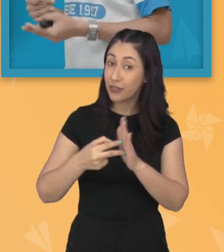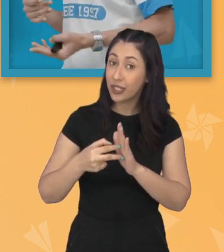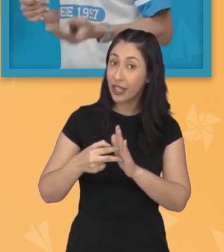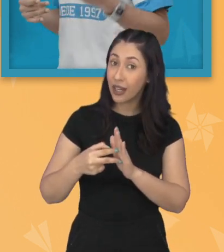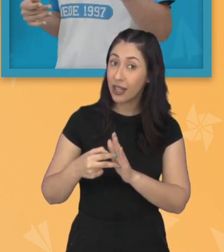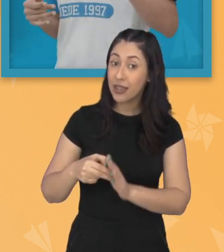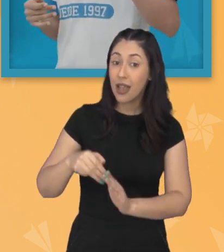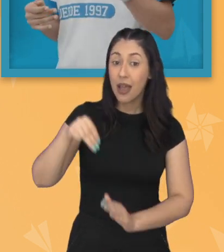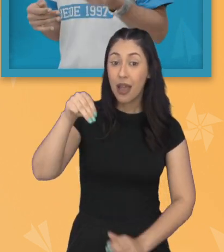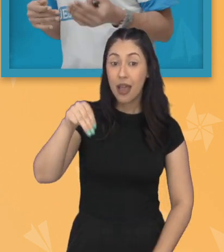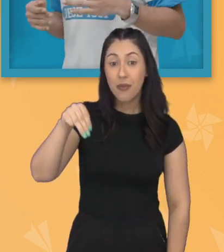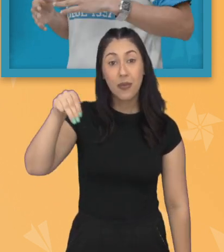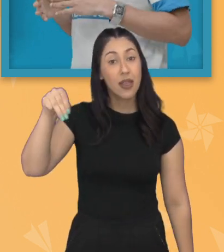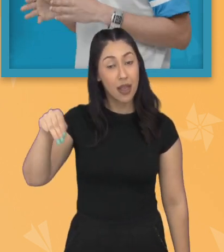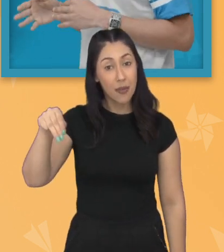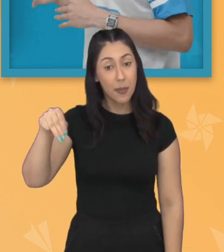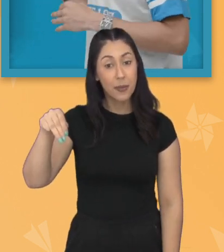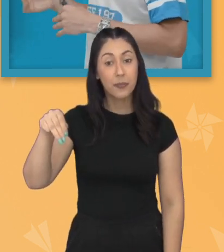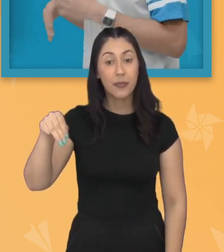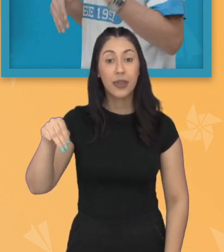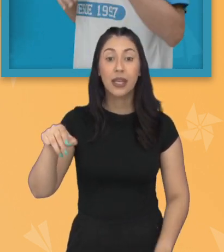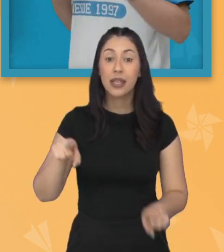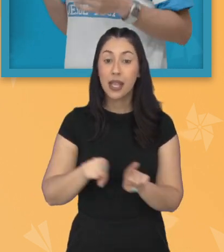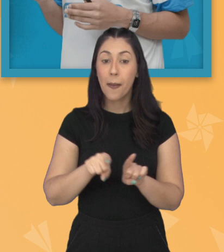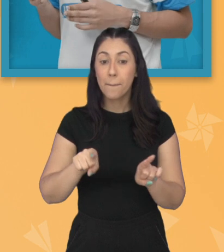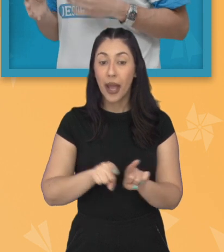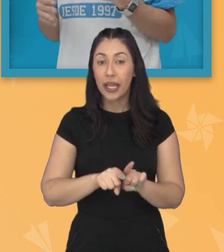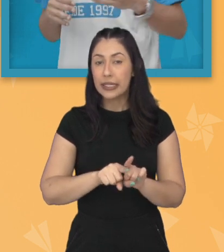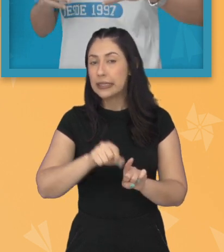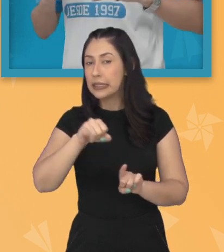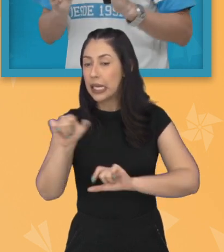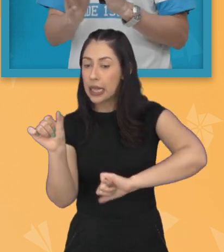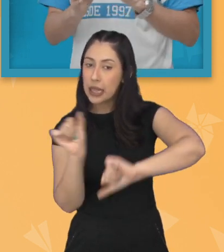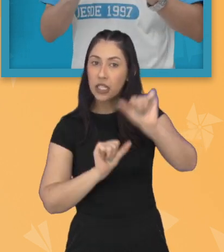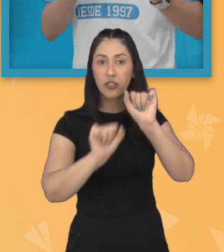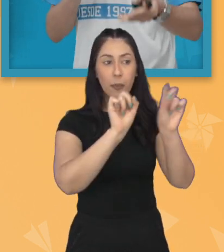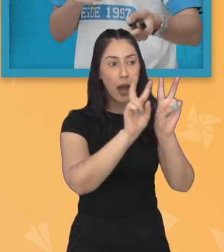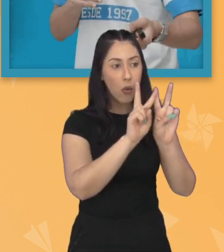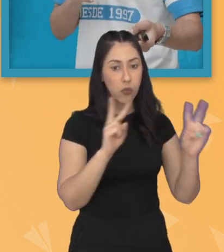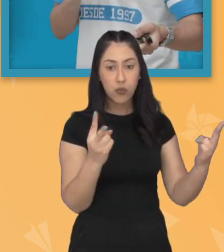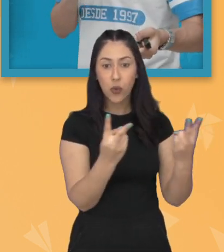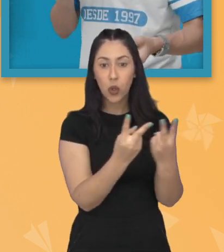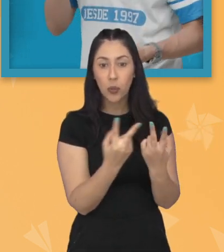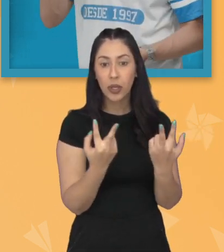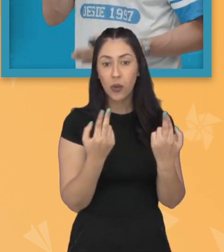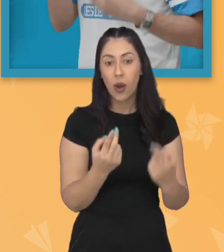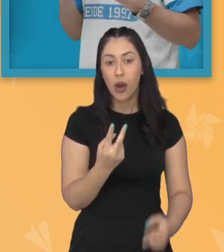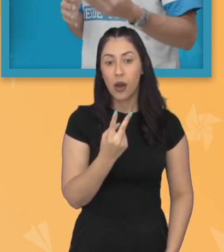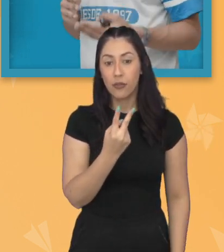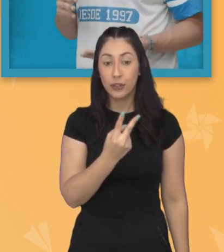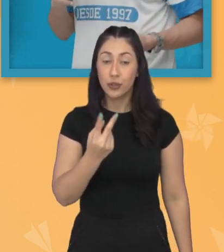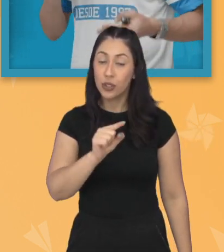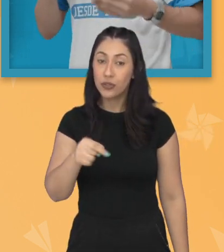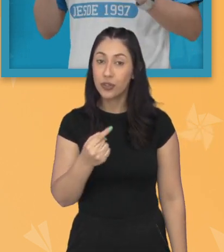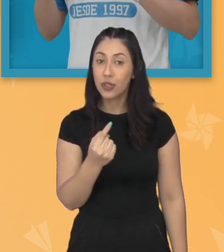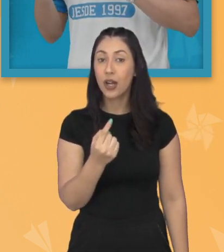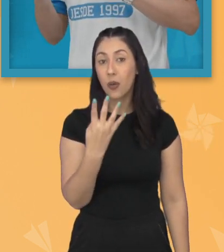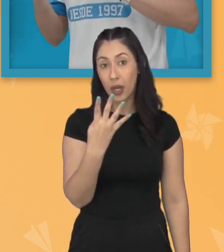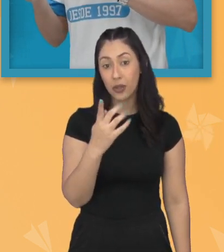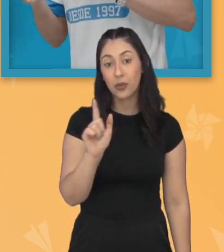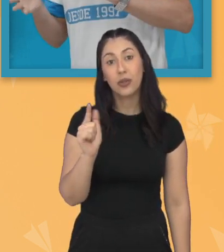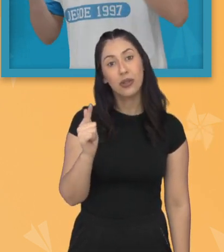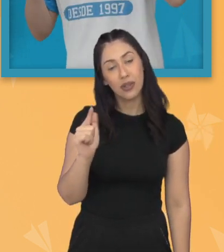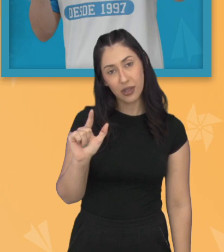volume ali a 22,4 litros nas condições normais de temperatura e pressão, tudo bem? Que é uma